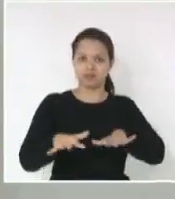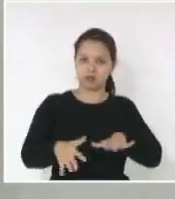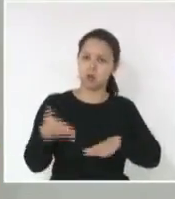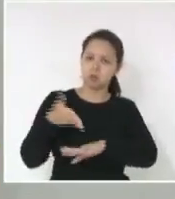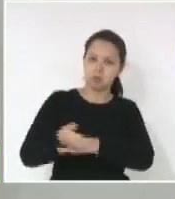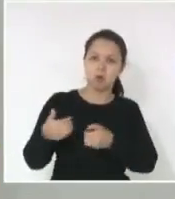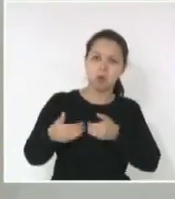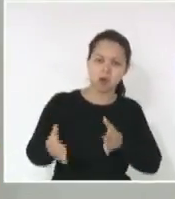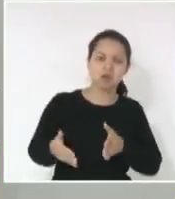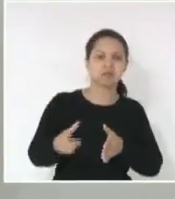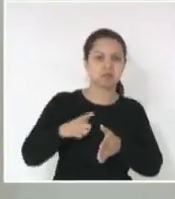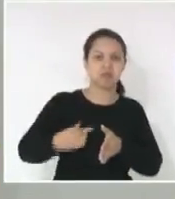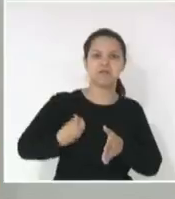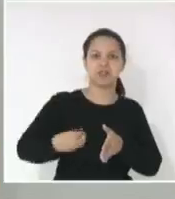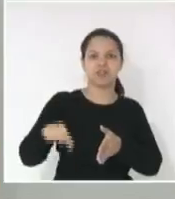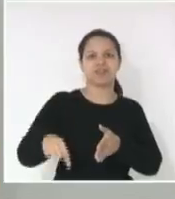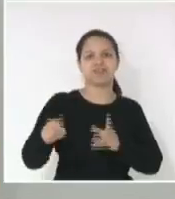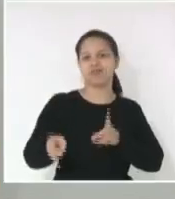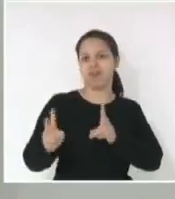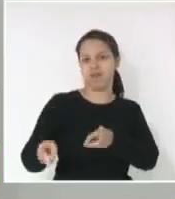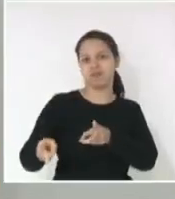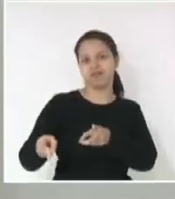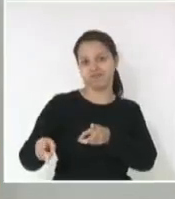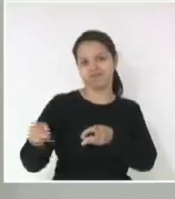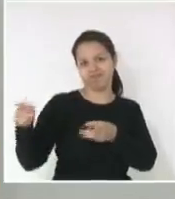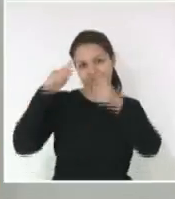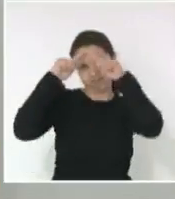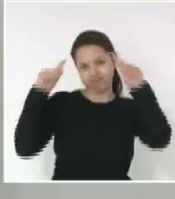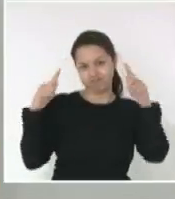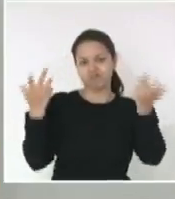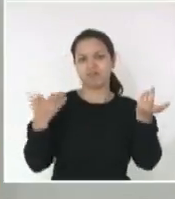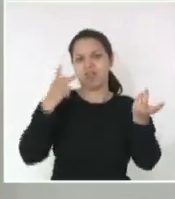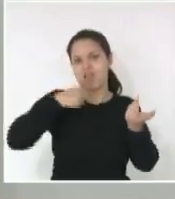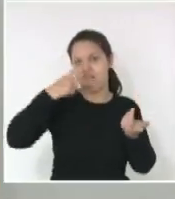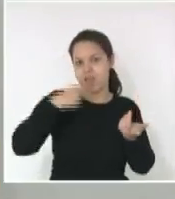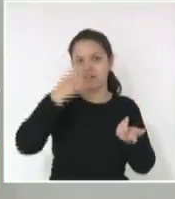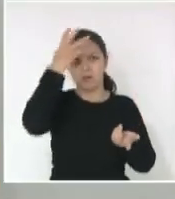Sareta, Ismael, Kennedy, Mário Marcondes,